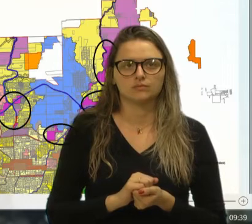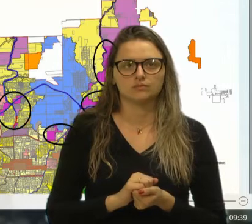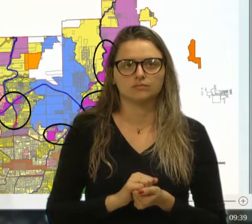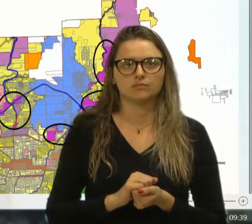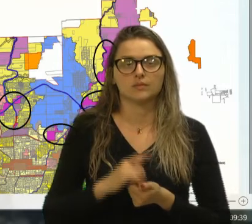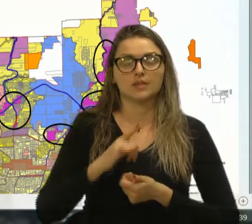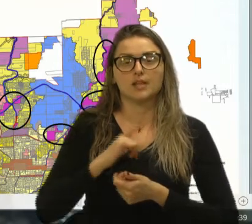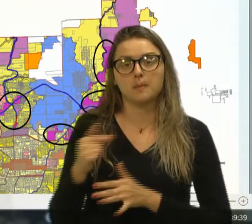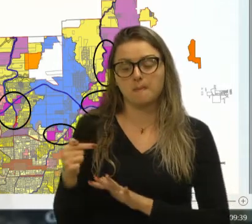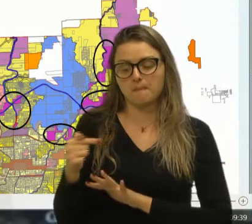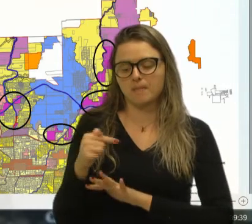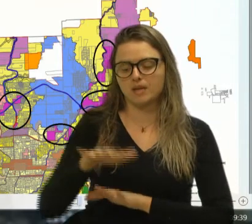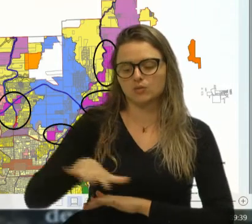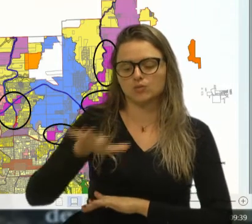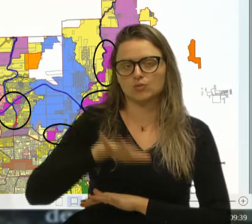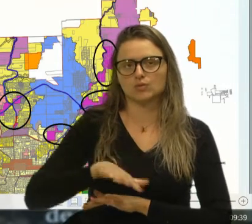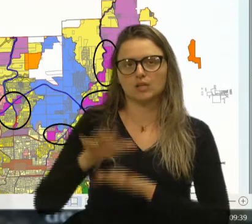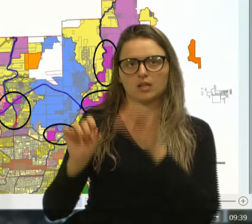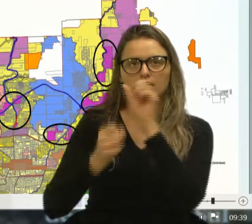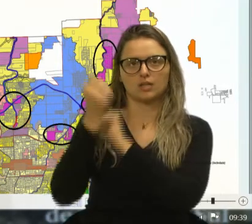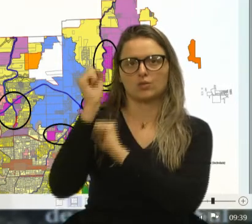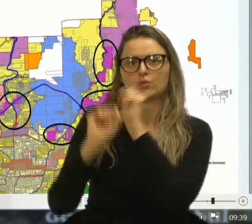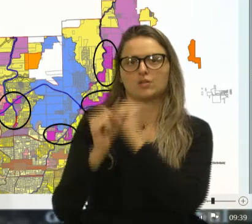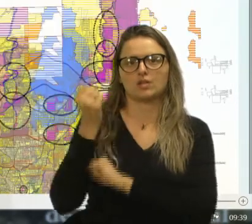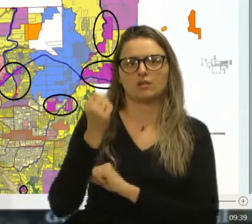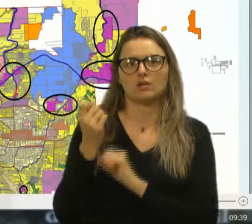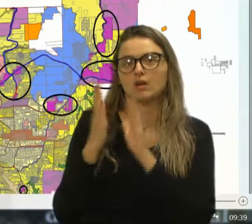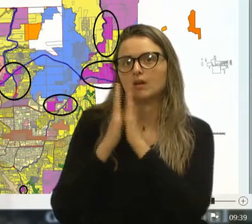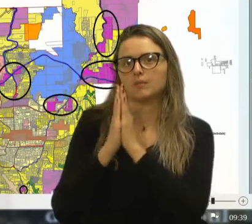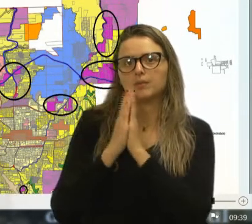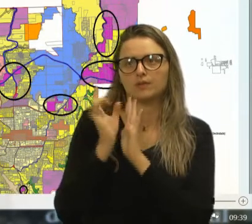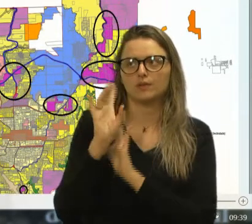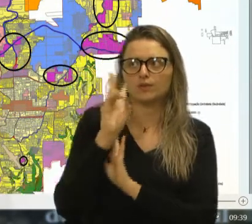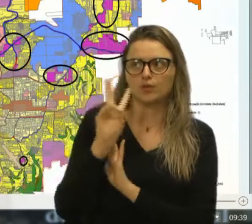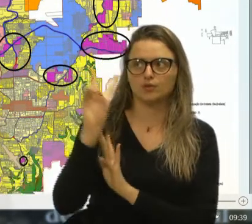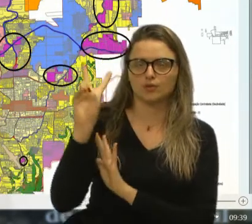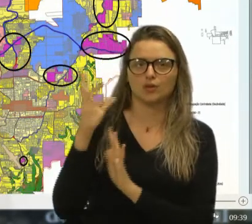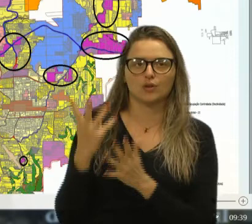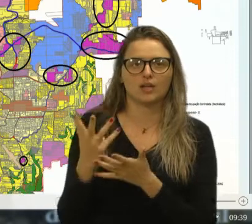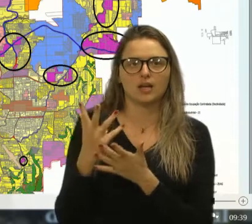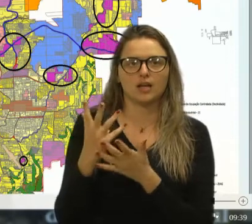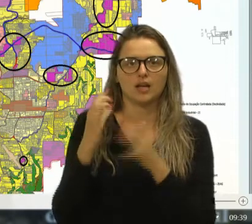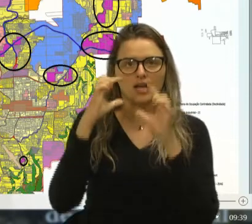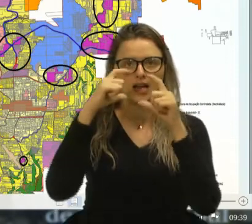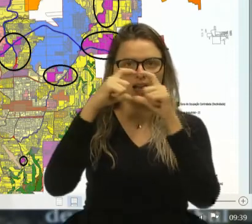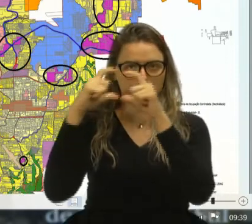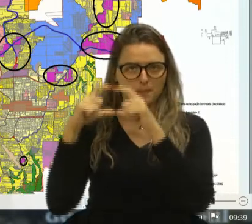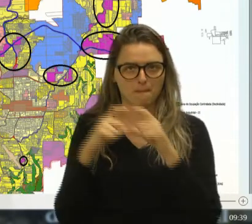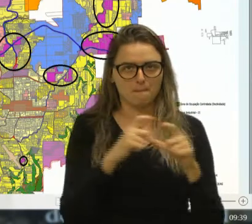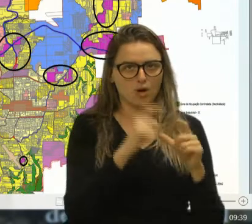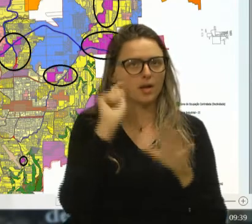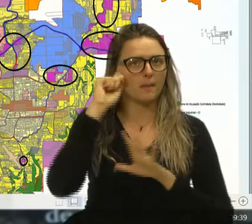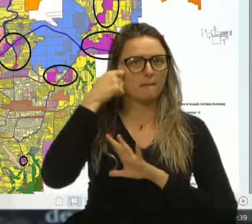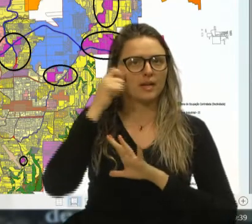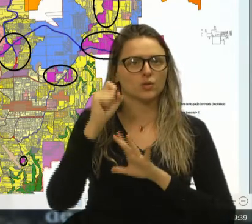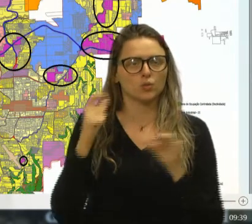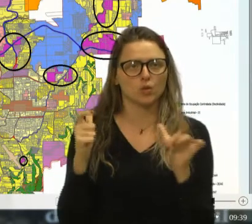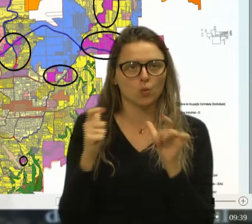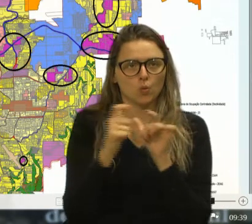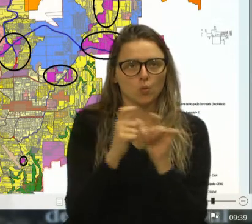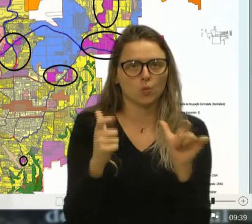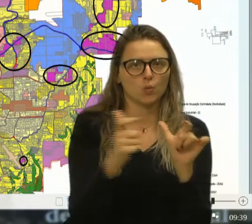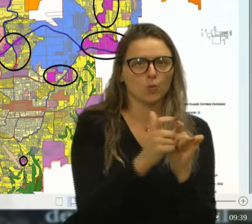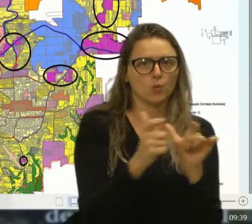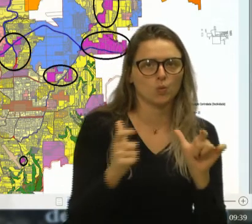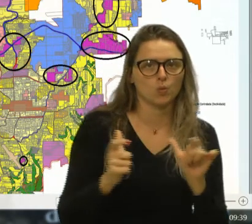Redução da zona industrial. Por favor, é só olhar as bolinhas, né? Para ver onde é que nós reduzimos zona